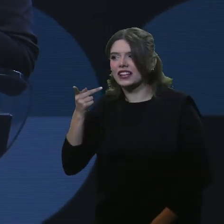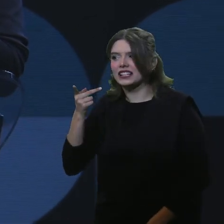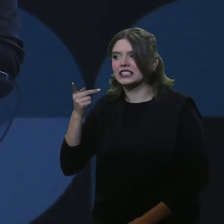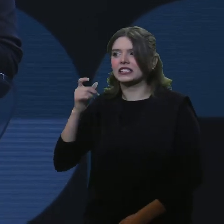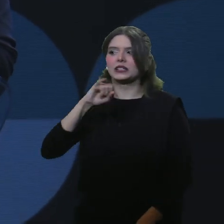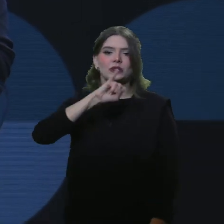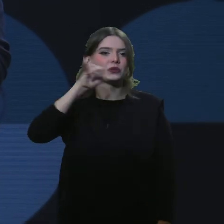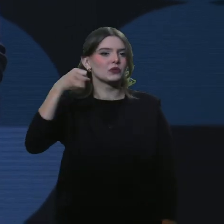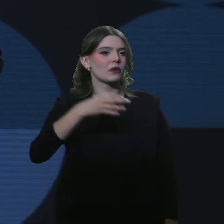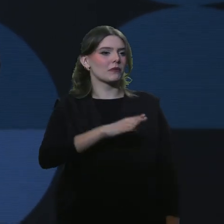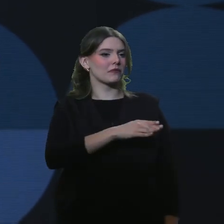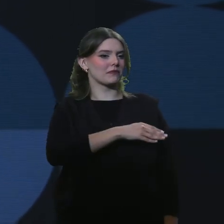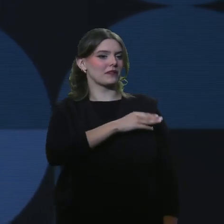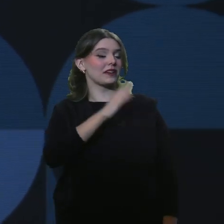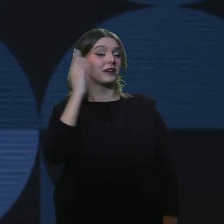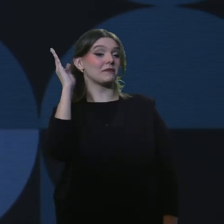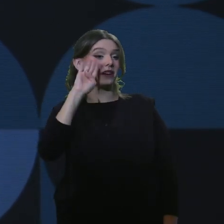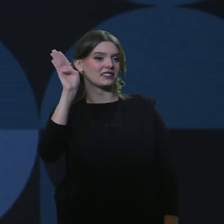É verdade.